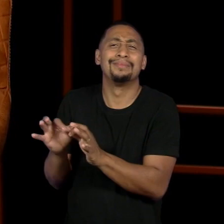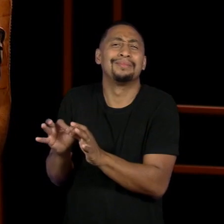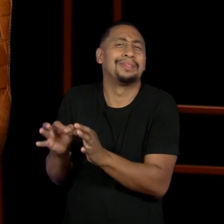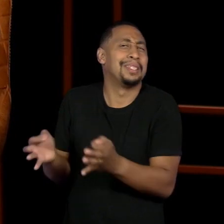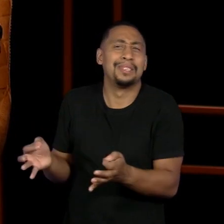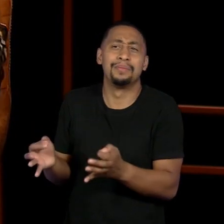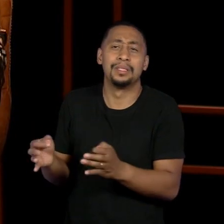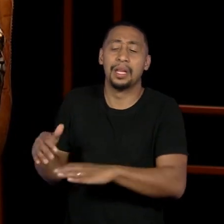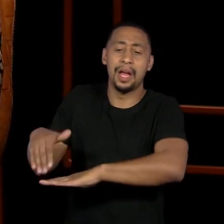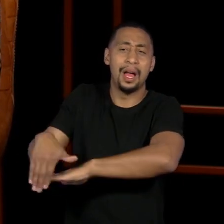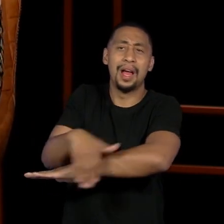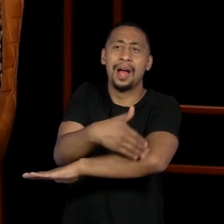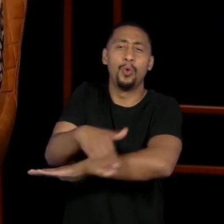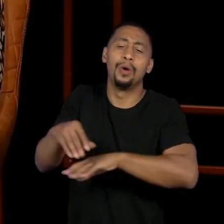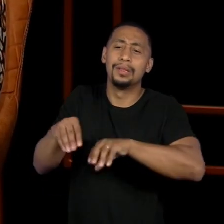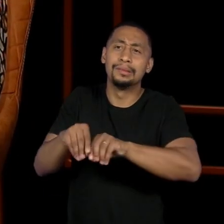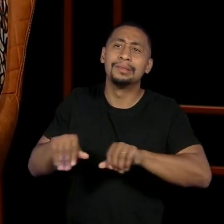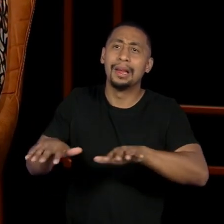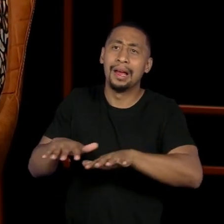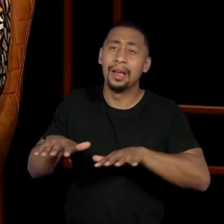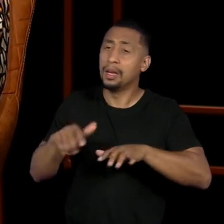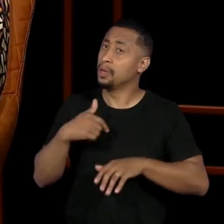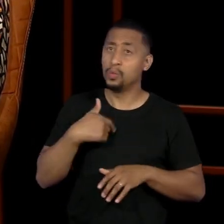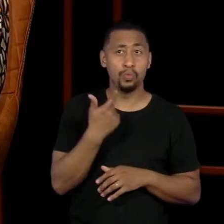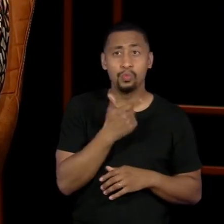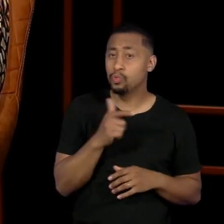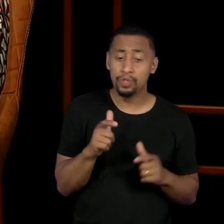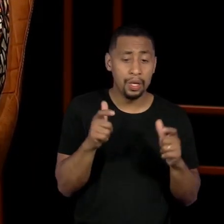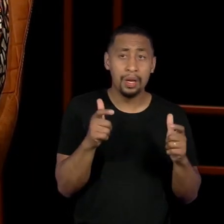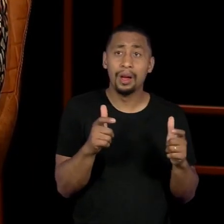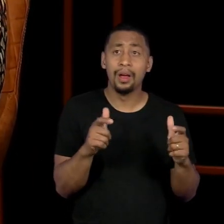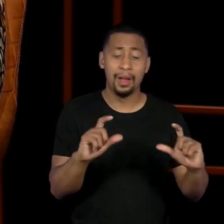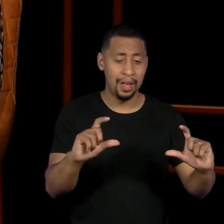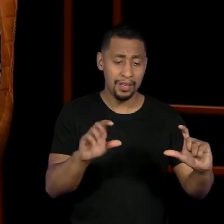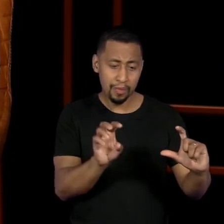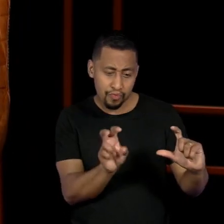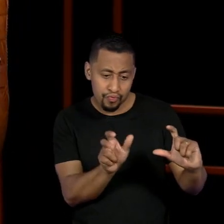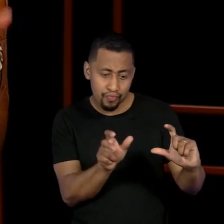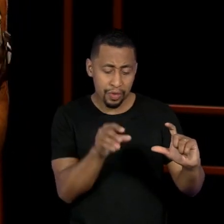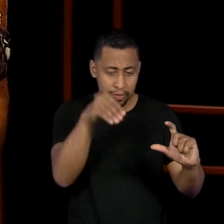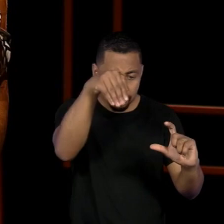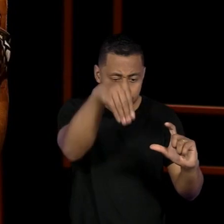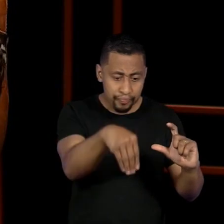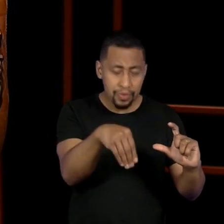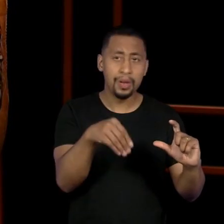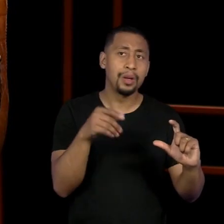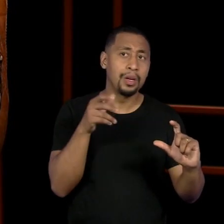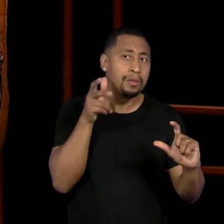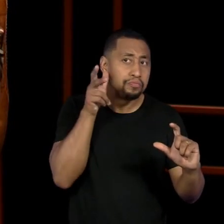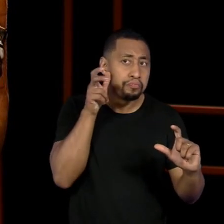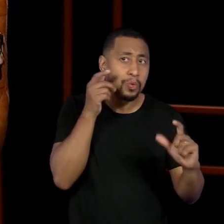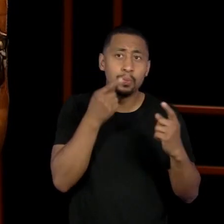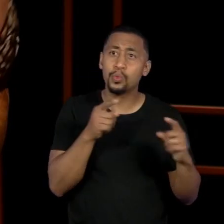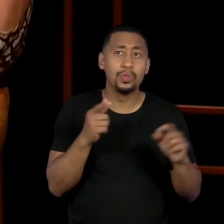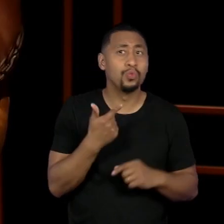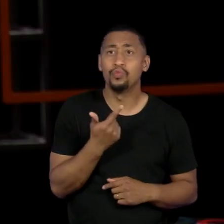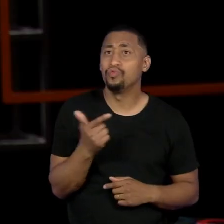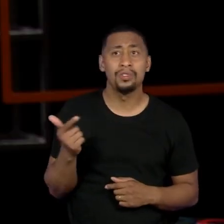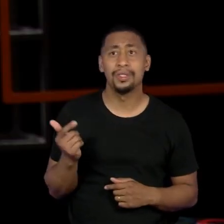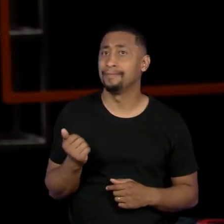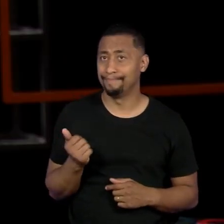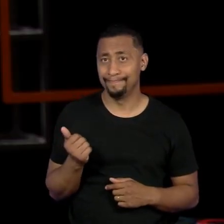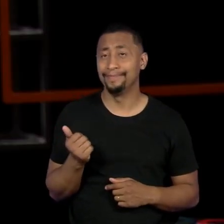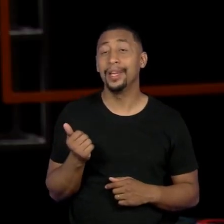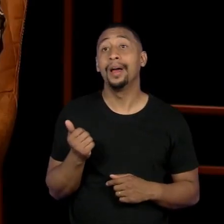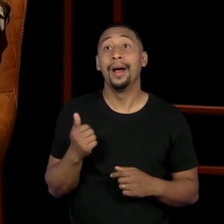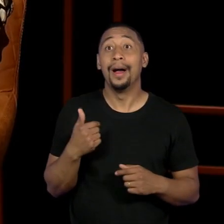ele não tinha som. E quando ele recebeu a cassete, foi na minha casa que ele foi ouviu. Ele entrou com a família, com a